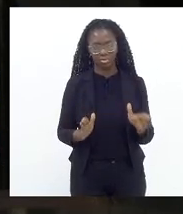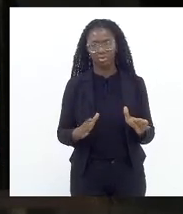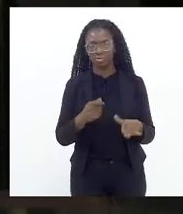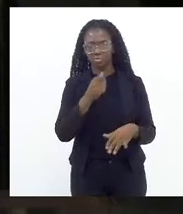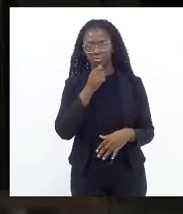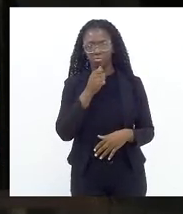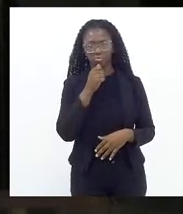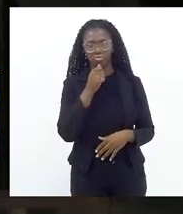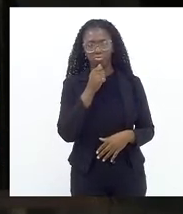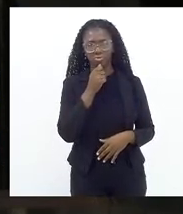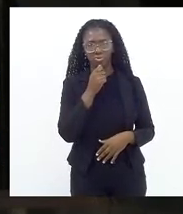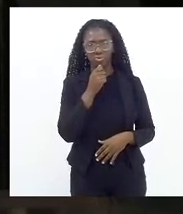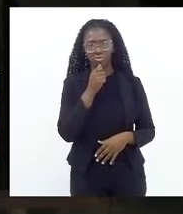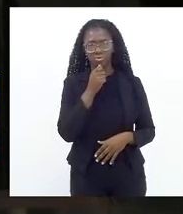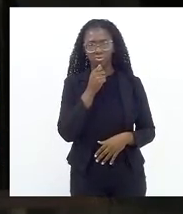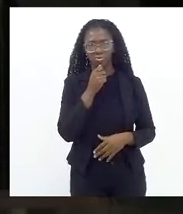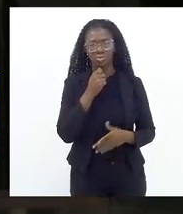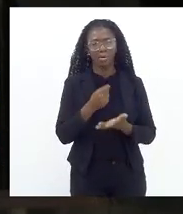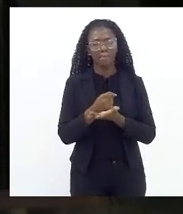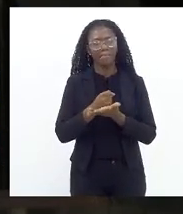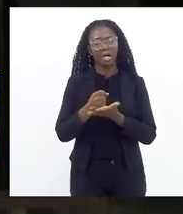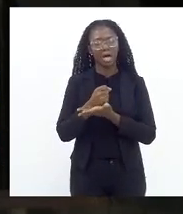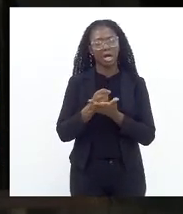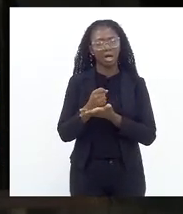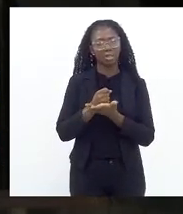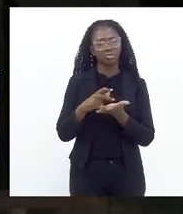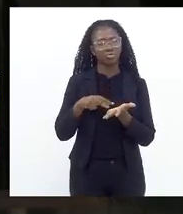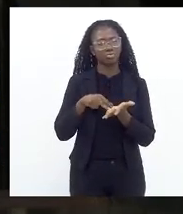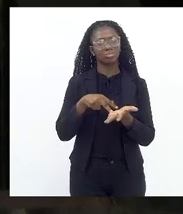sem nenhuma cobertura, sem nenhuma base científica,